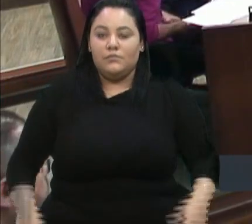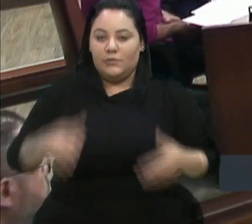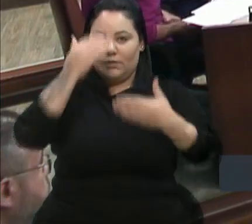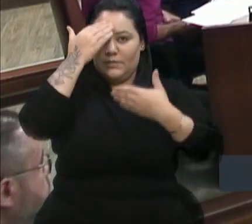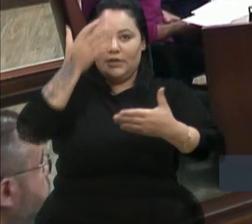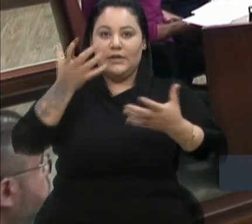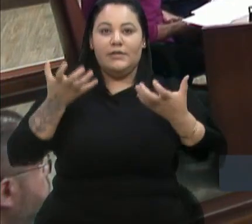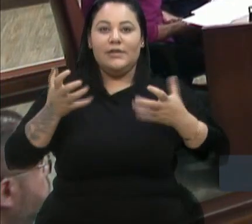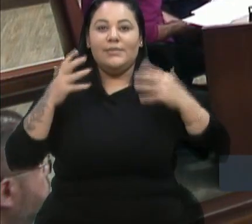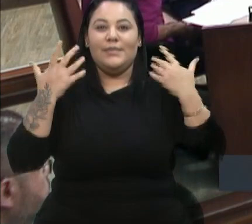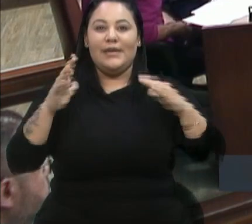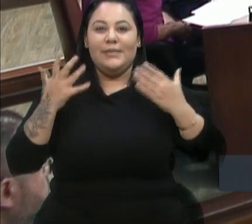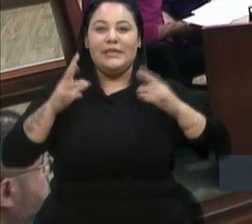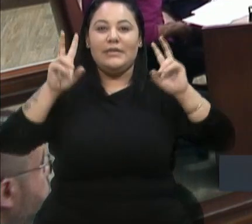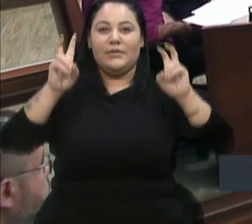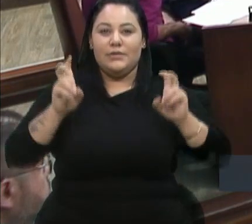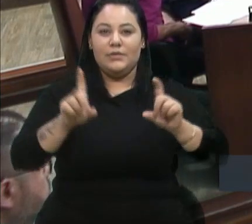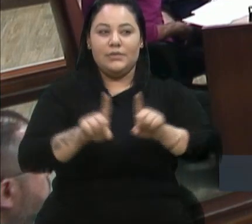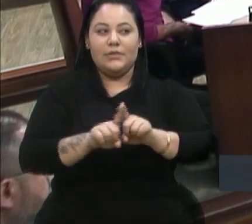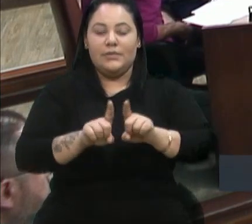por gentileza, aí no nosso som.